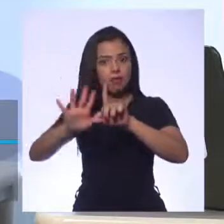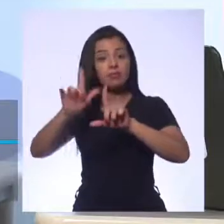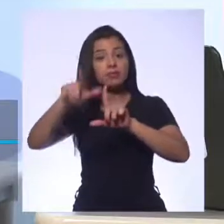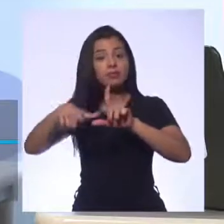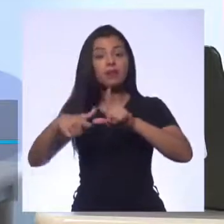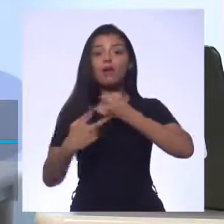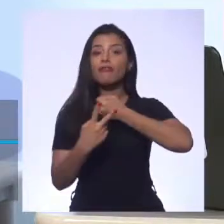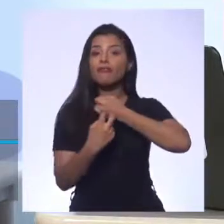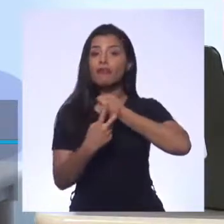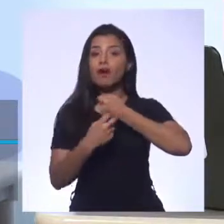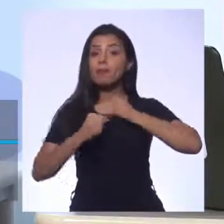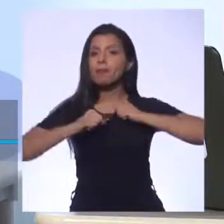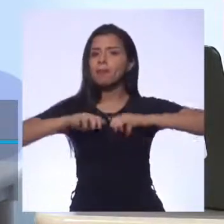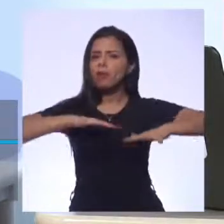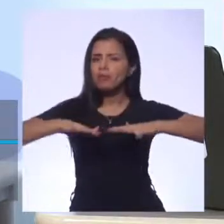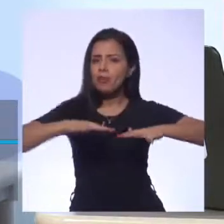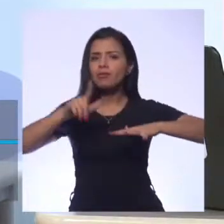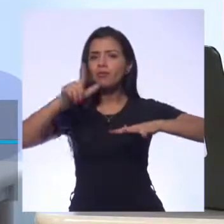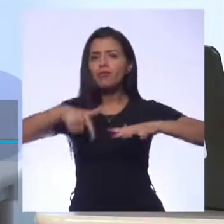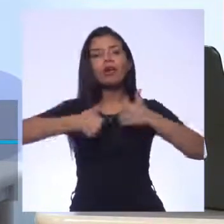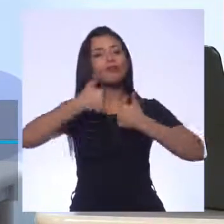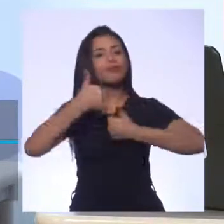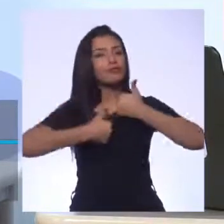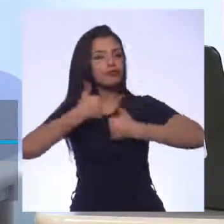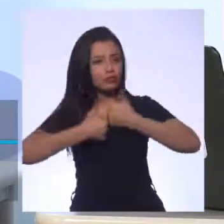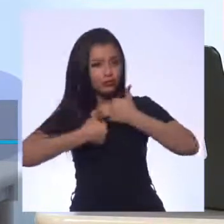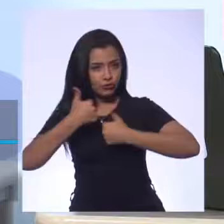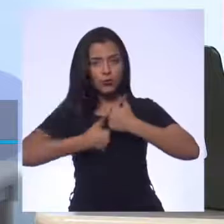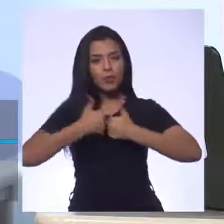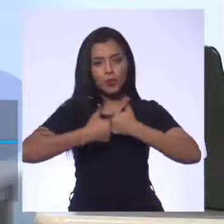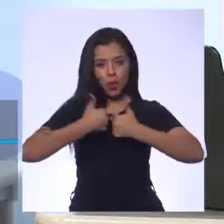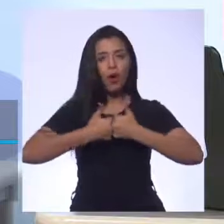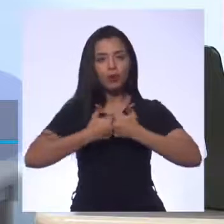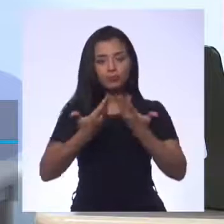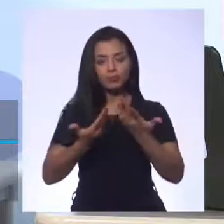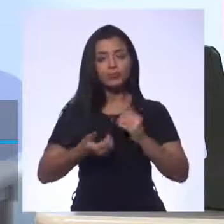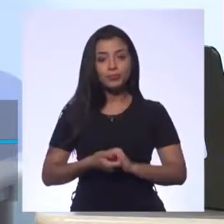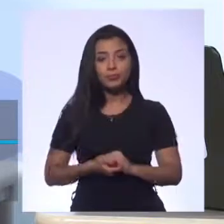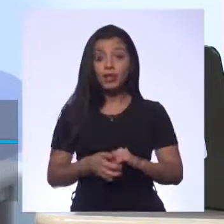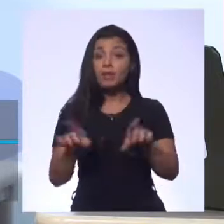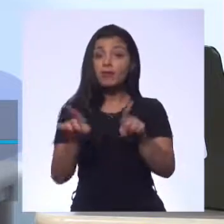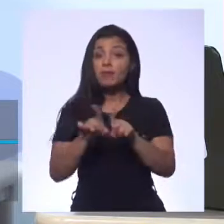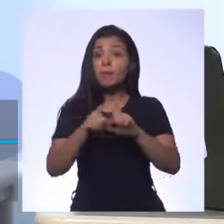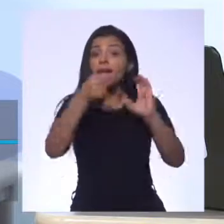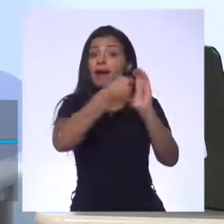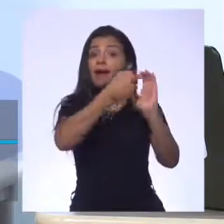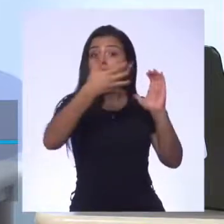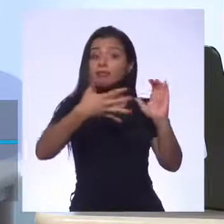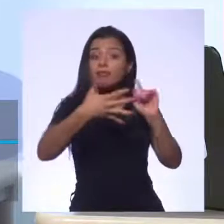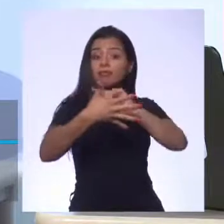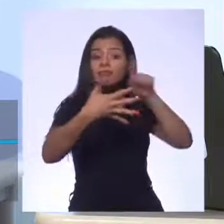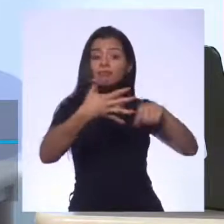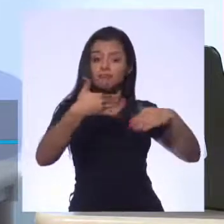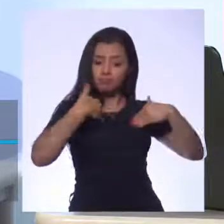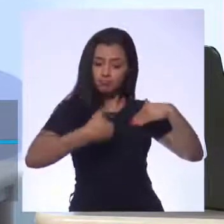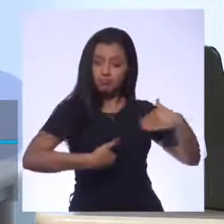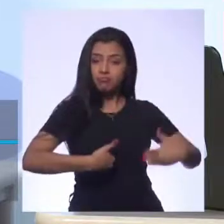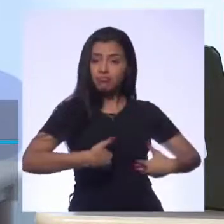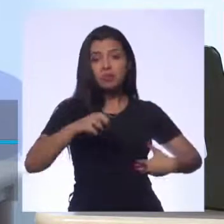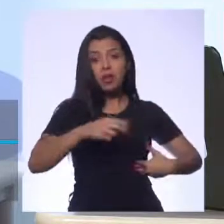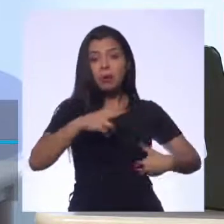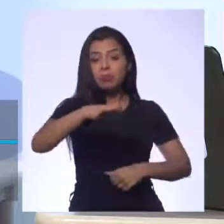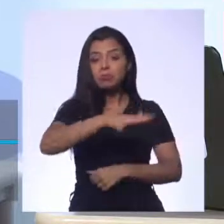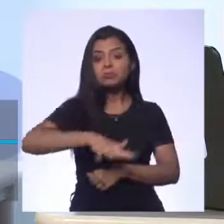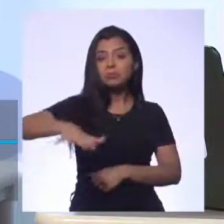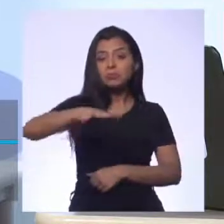o movimento ali, que é jogar futebol, jogar, né, jogar bola. E as características, falamos o cenário, o contexto